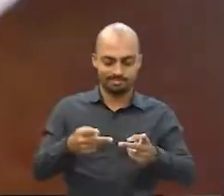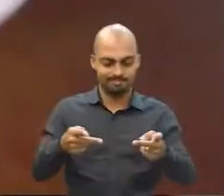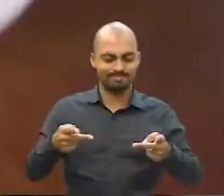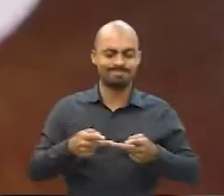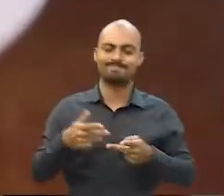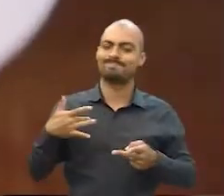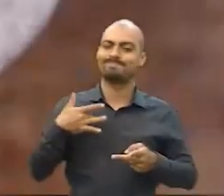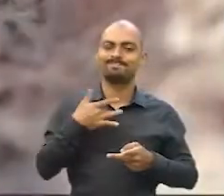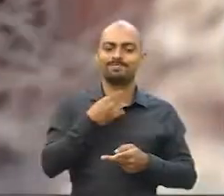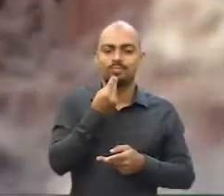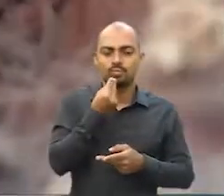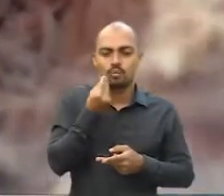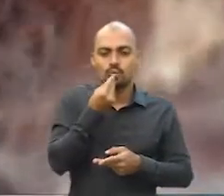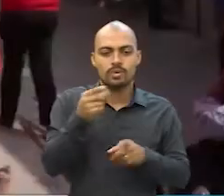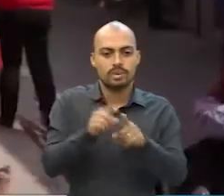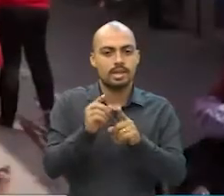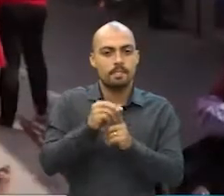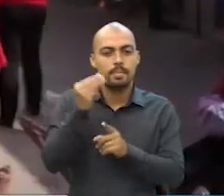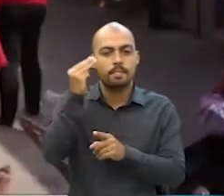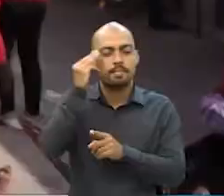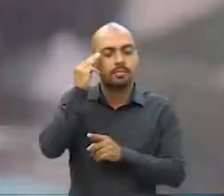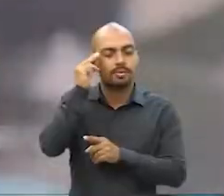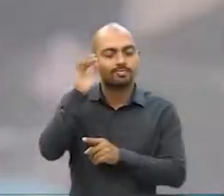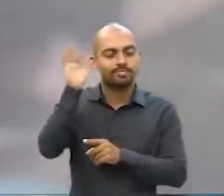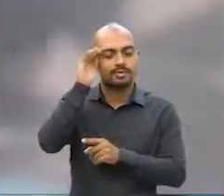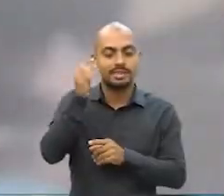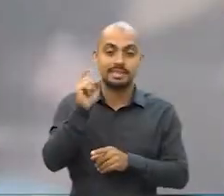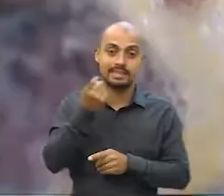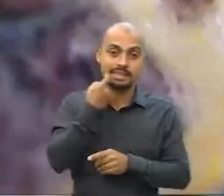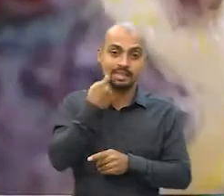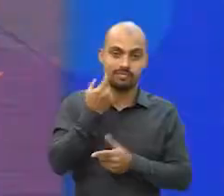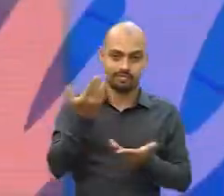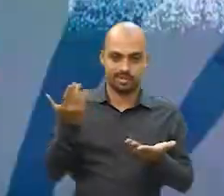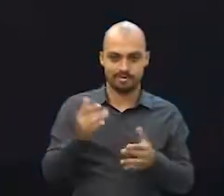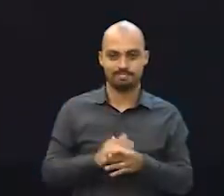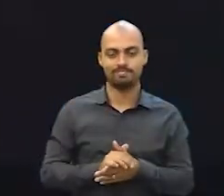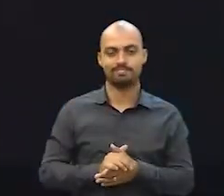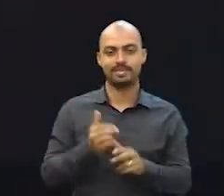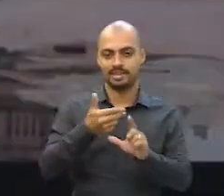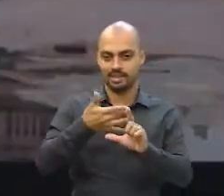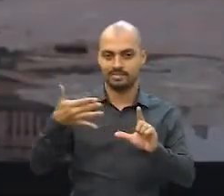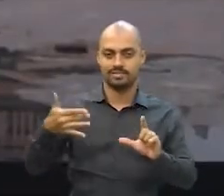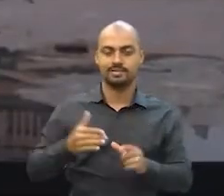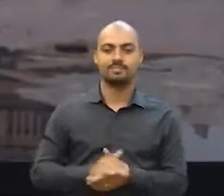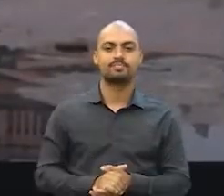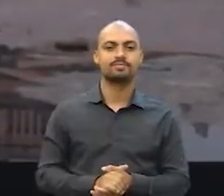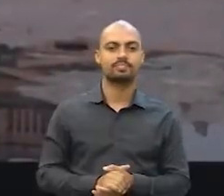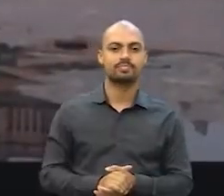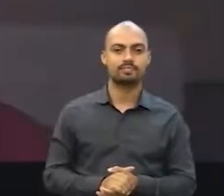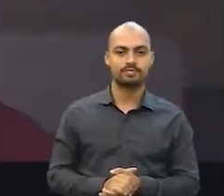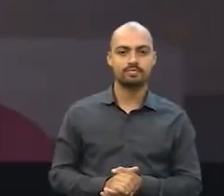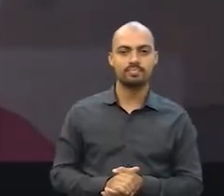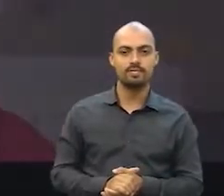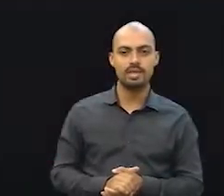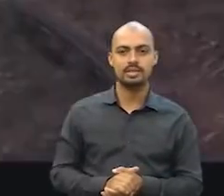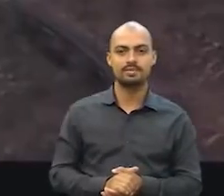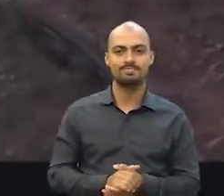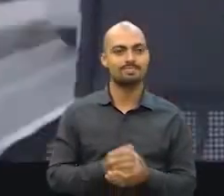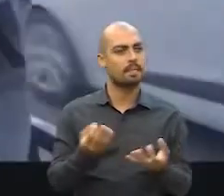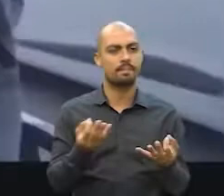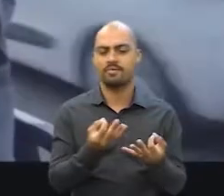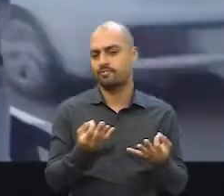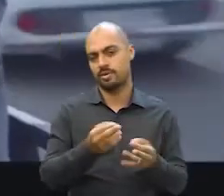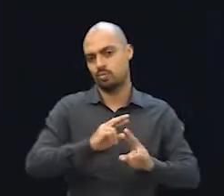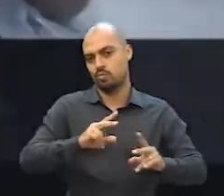cheios de sabores e memórias. Estreia nesta sexta na Netflix. Em Match Imperfeito, dois jovens